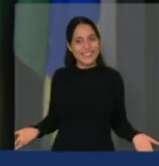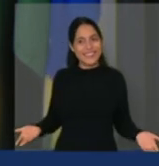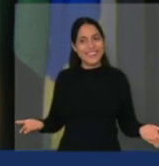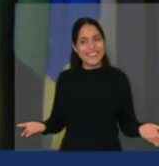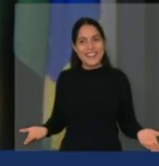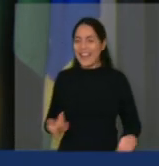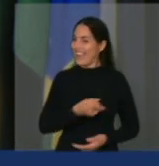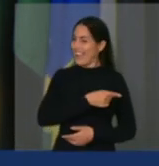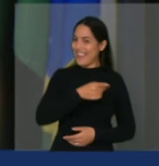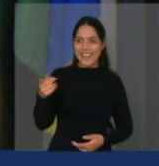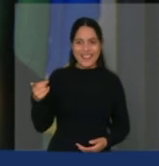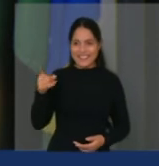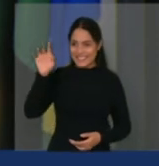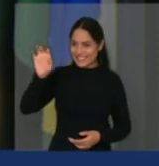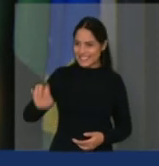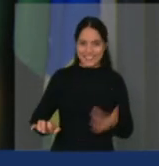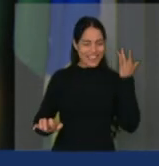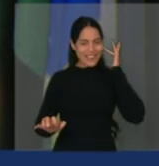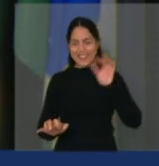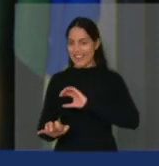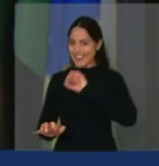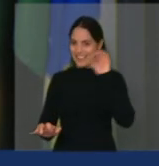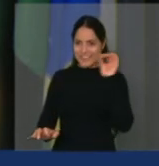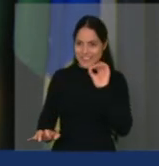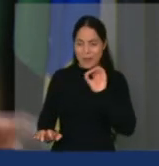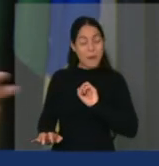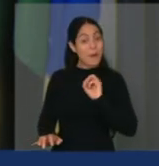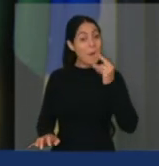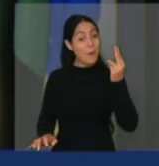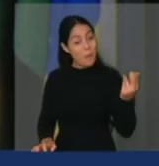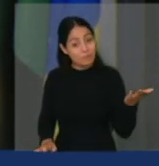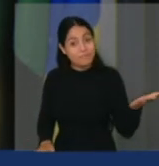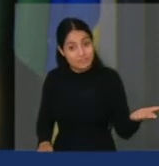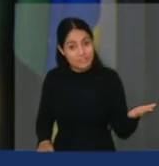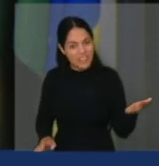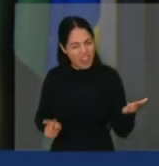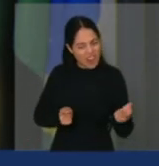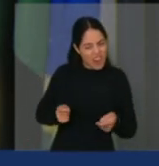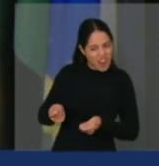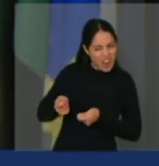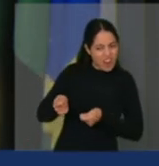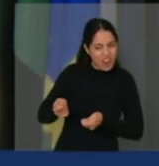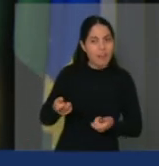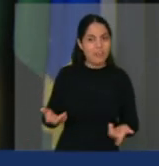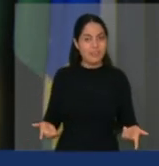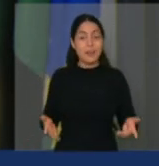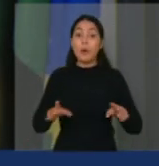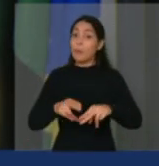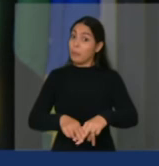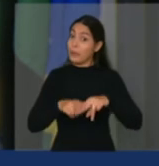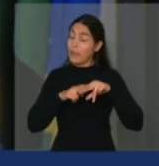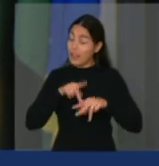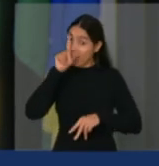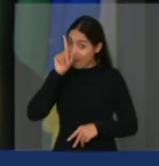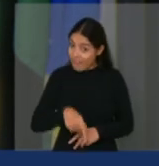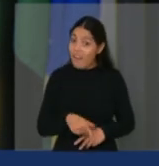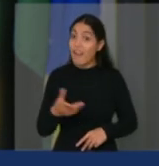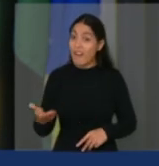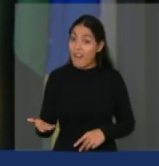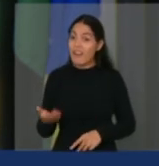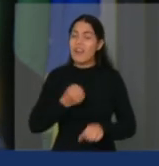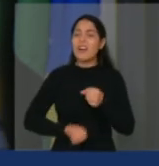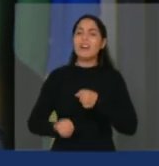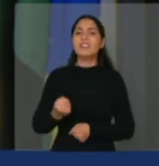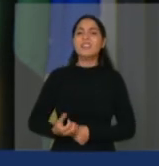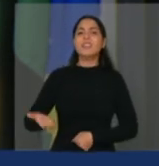não saibam eu faço um por má-fé é omitir que essa é a operação Formosa uma operação que ocorre